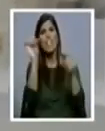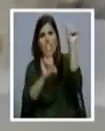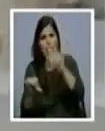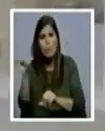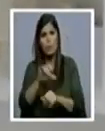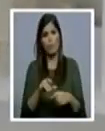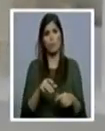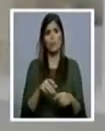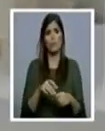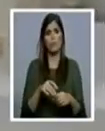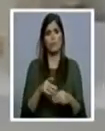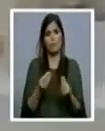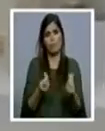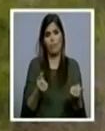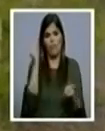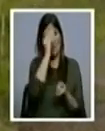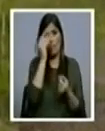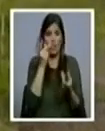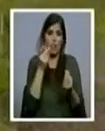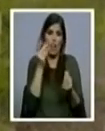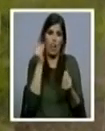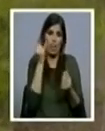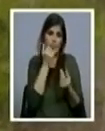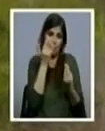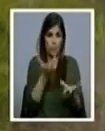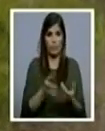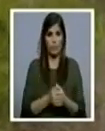pesticidas sintéticos.